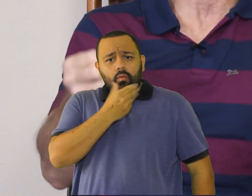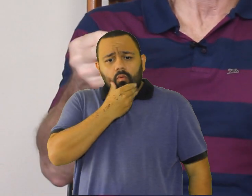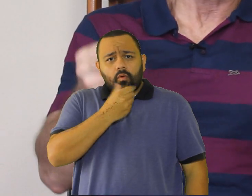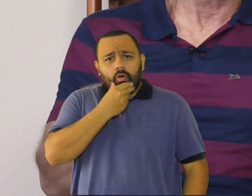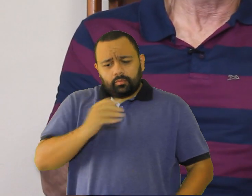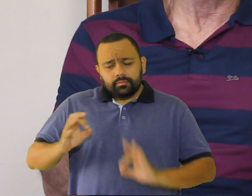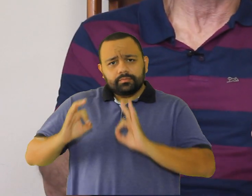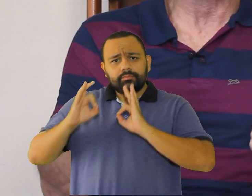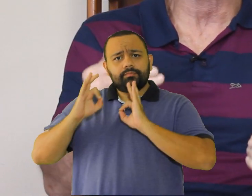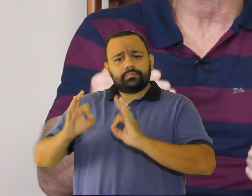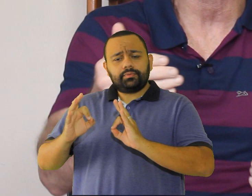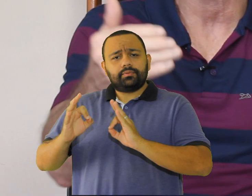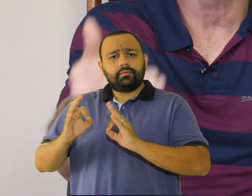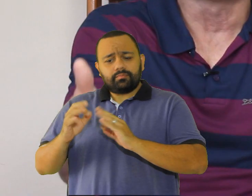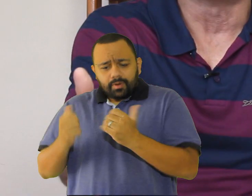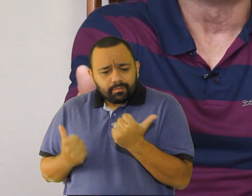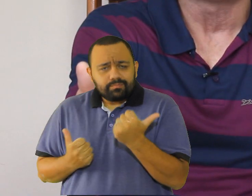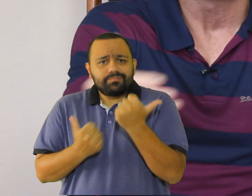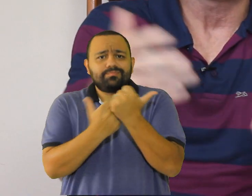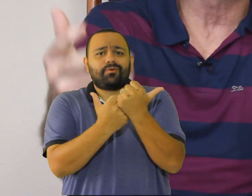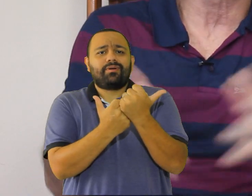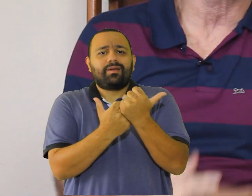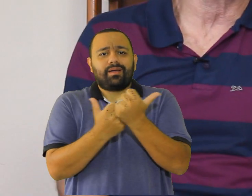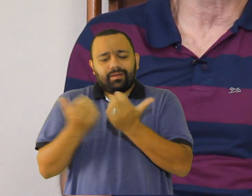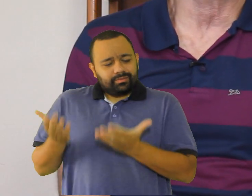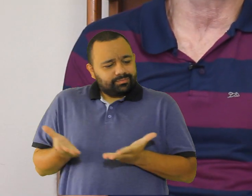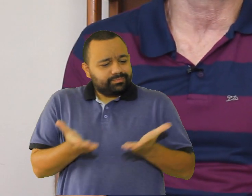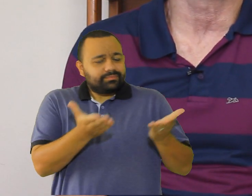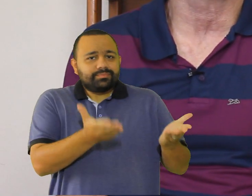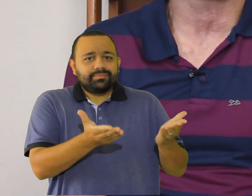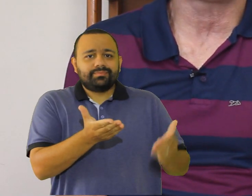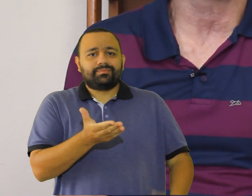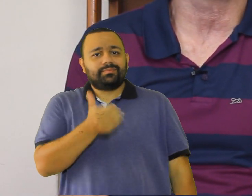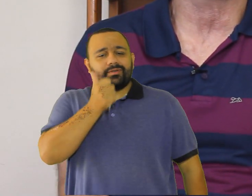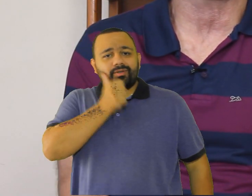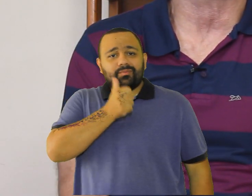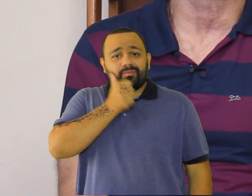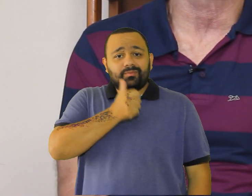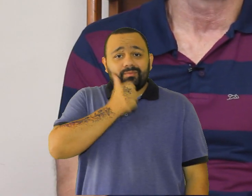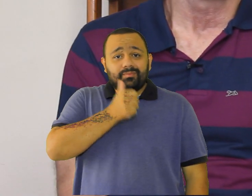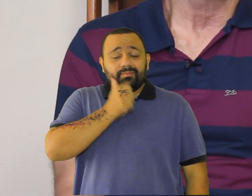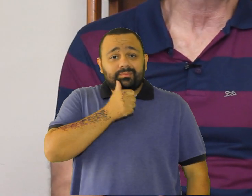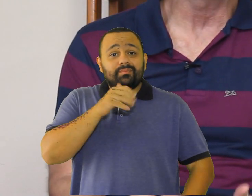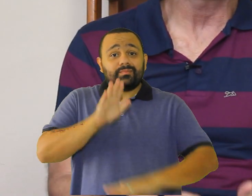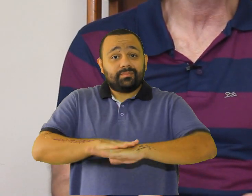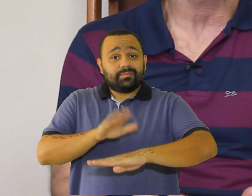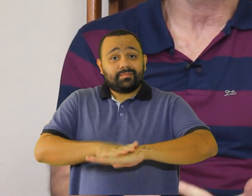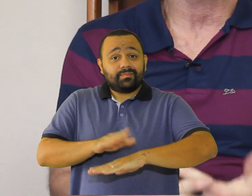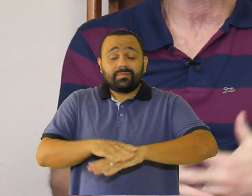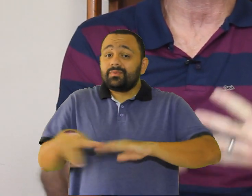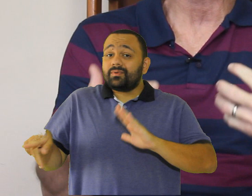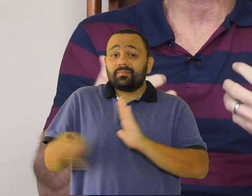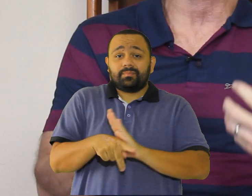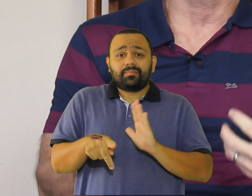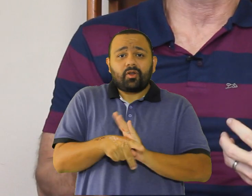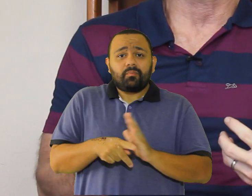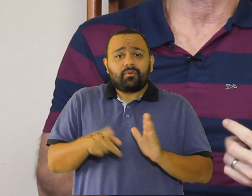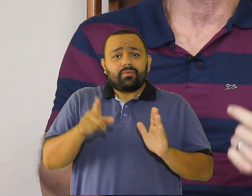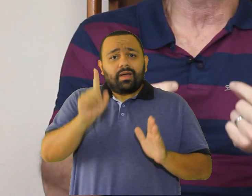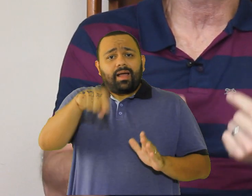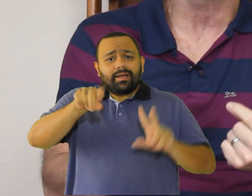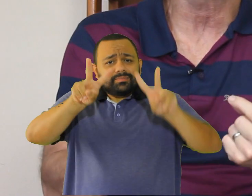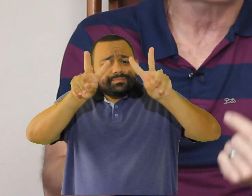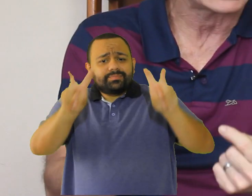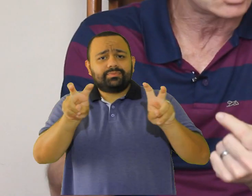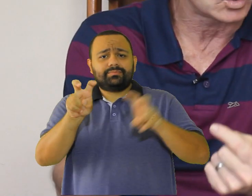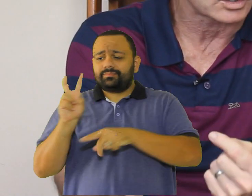é cavaleiro e cavalheiro, os 2 sentidos apropriados para descrever essa